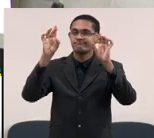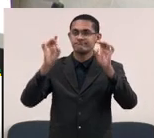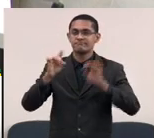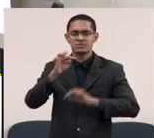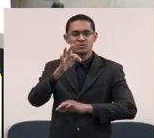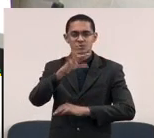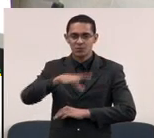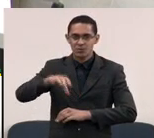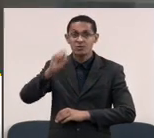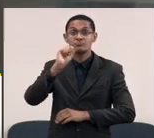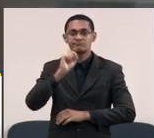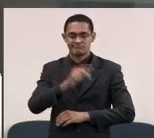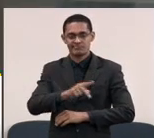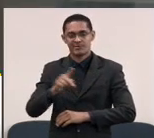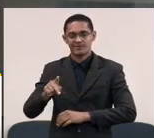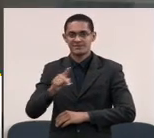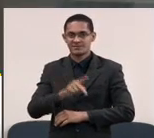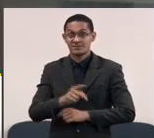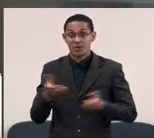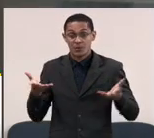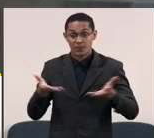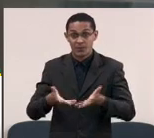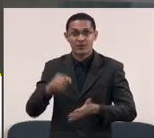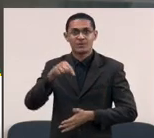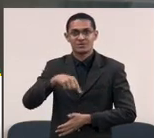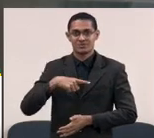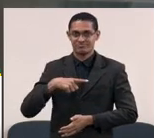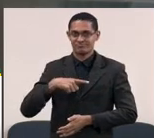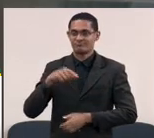a todos os professores que hoje aqui